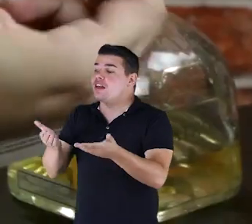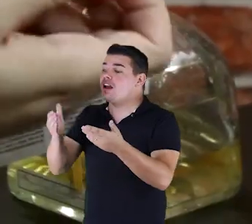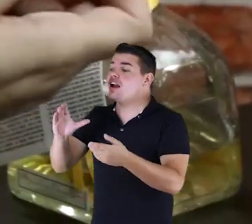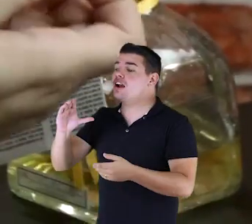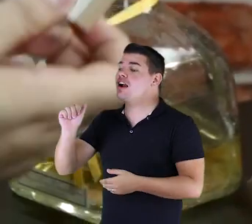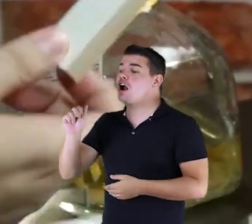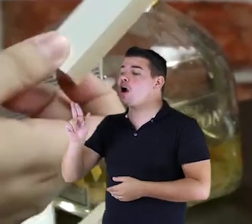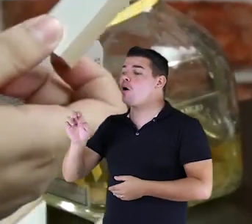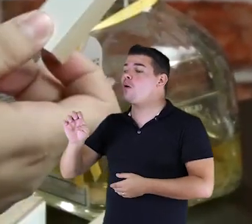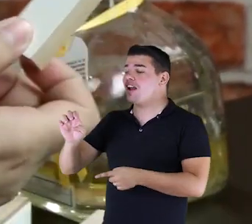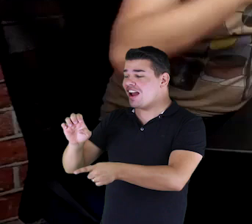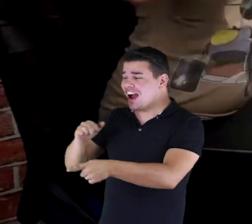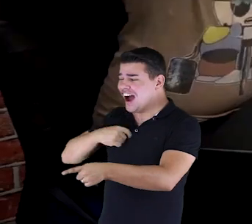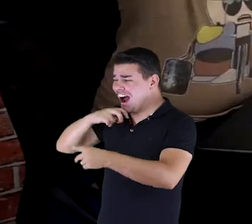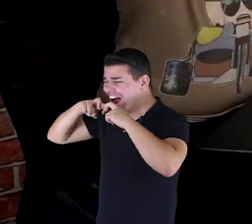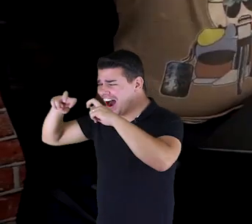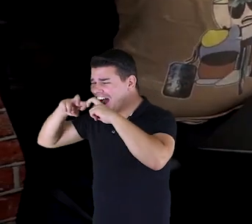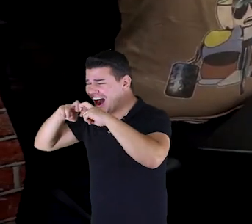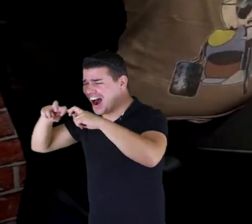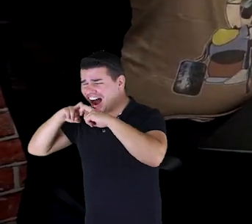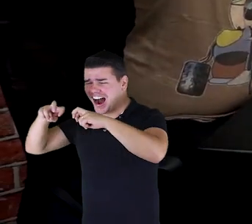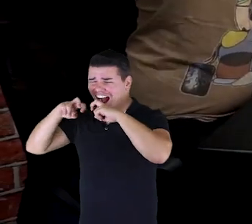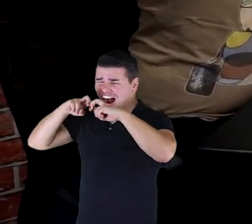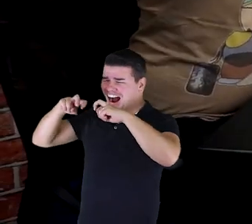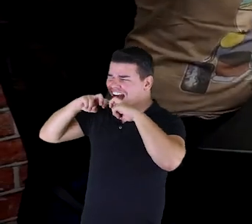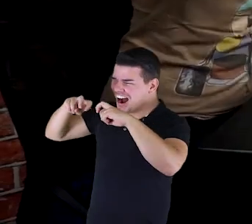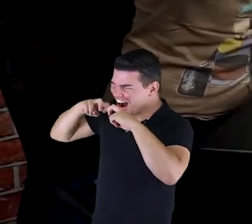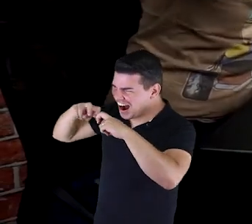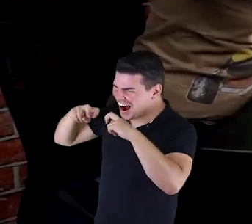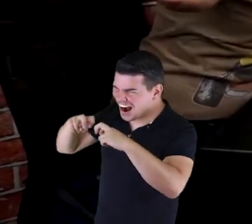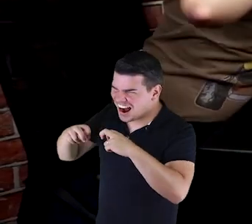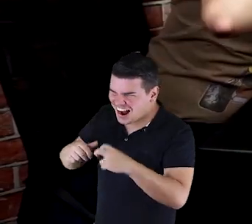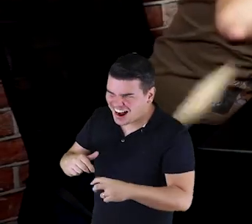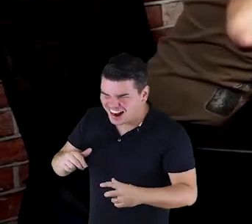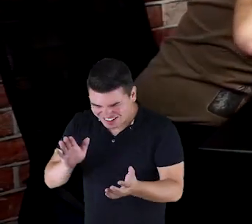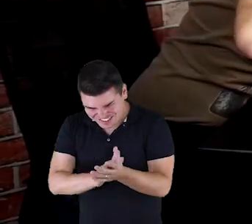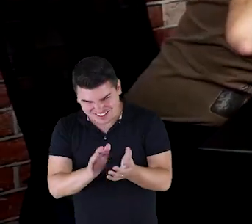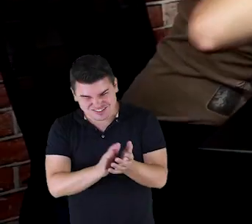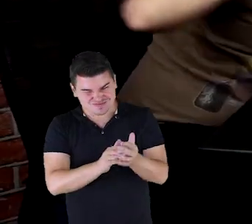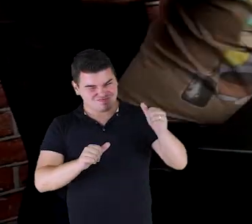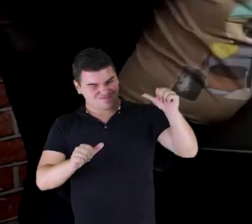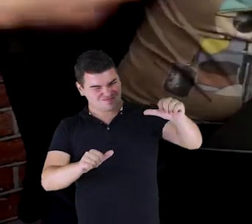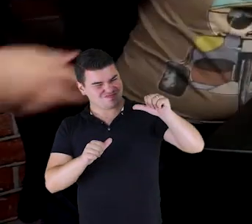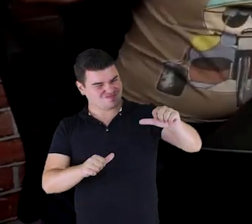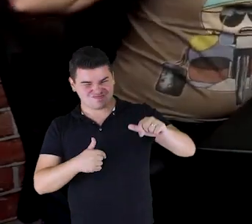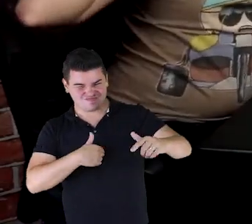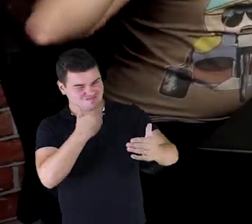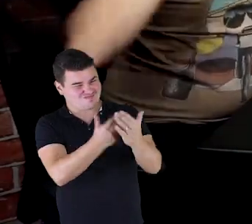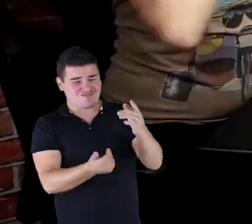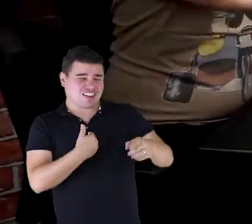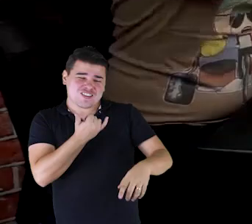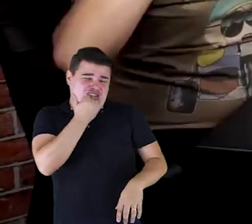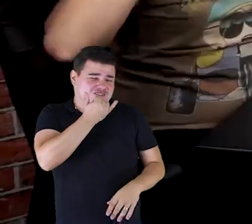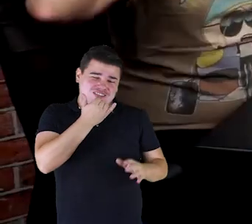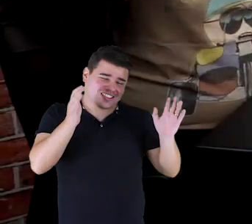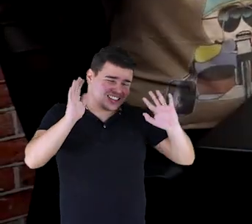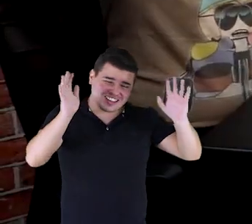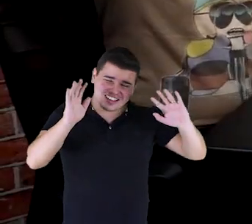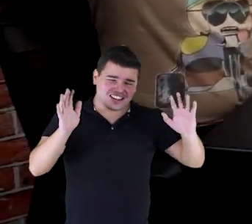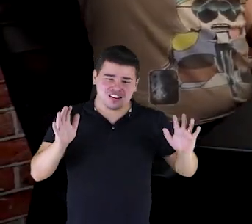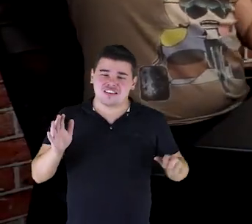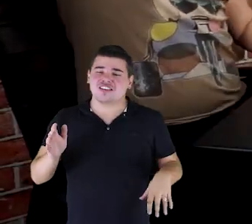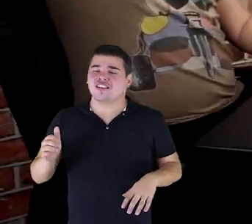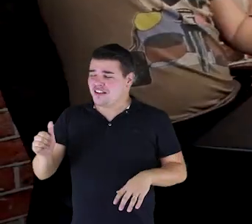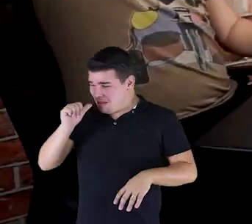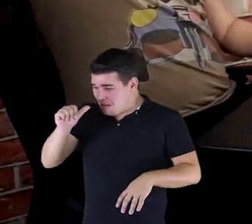Cauê bate a mão na torre. Cid ergue os braços. Cauê retira a venda. O youtuber PC Siqueira, sentado